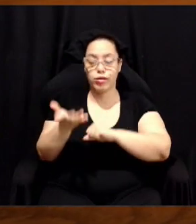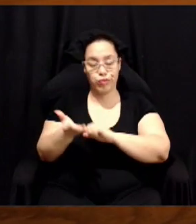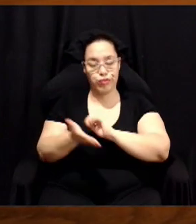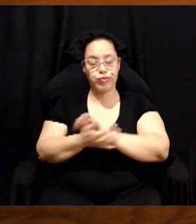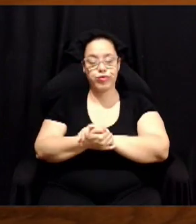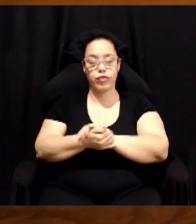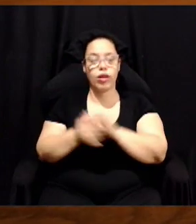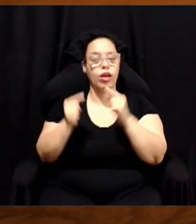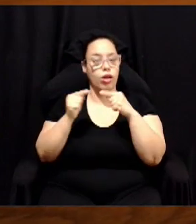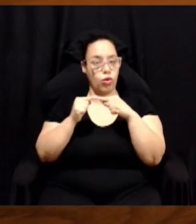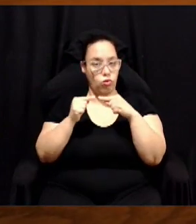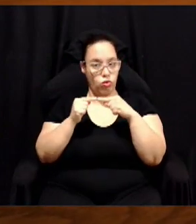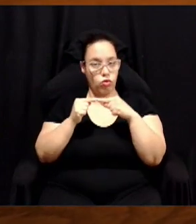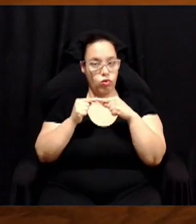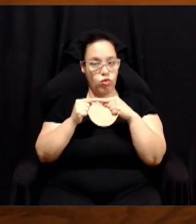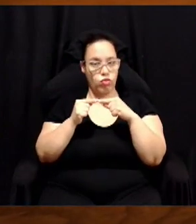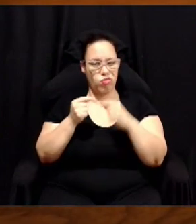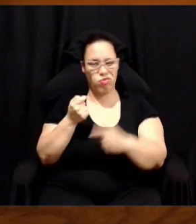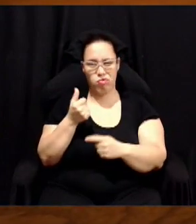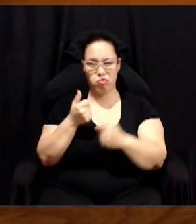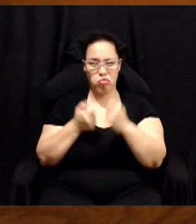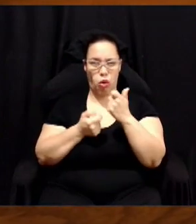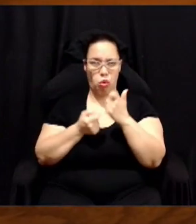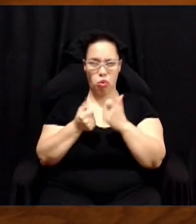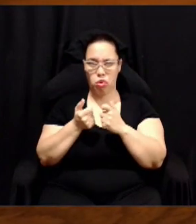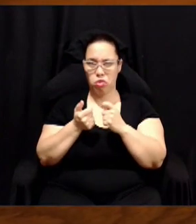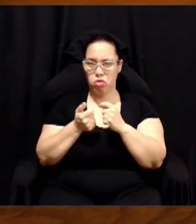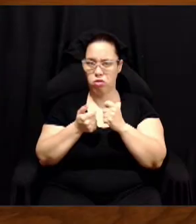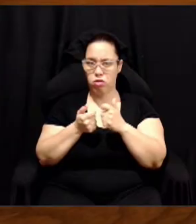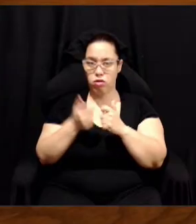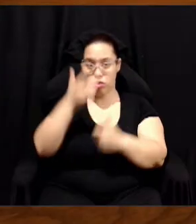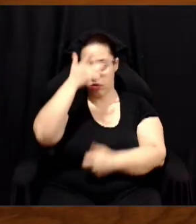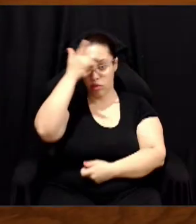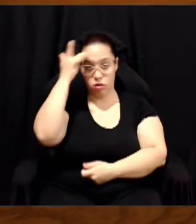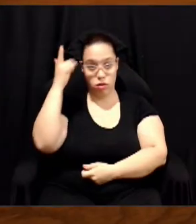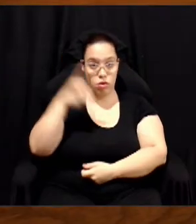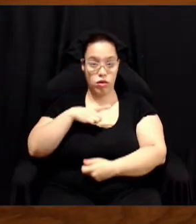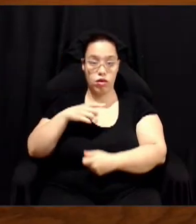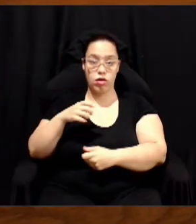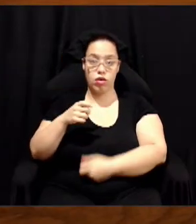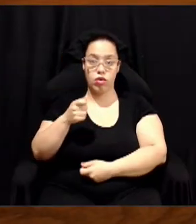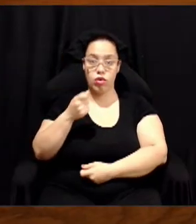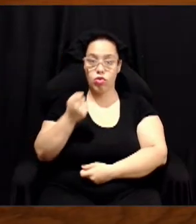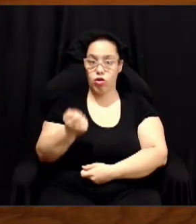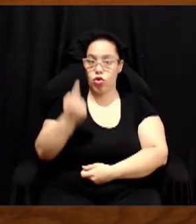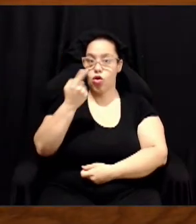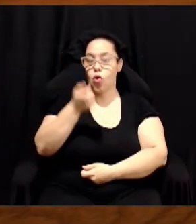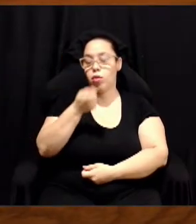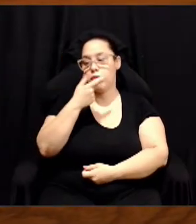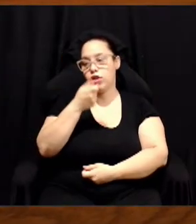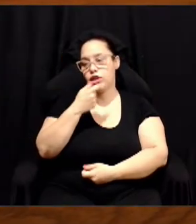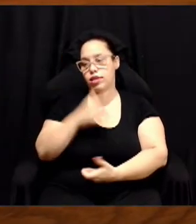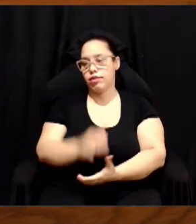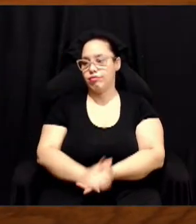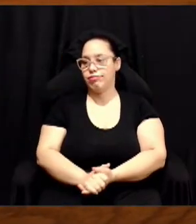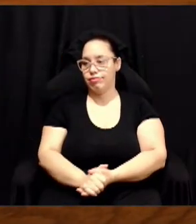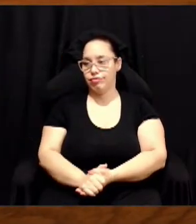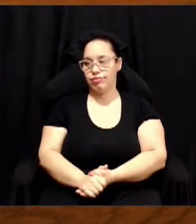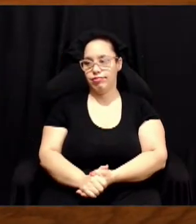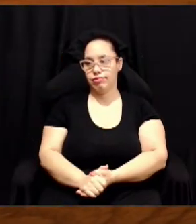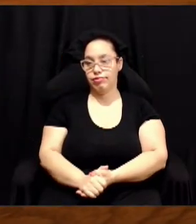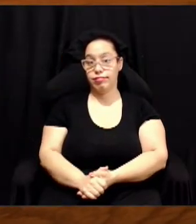Por isso que rarissimamente as pessoas que têm Parkinson tomam só uma medicação. Só que tem um detalhe: